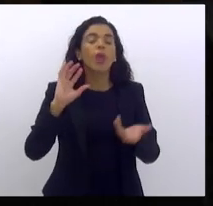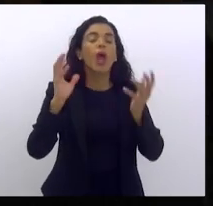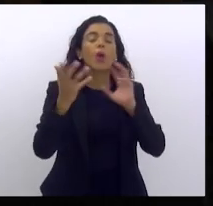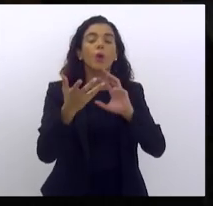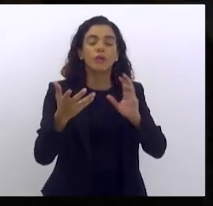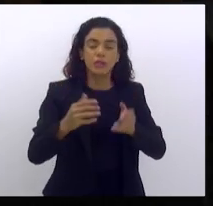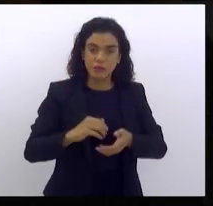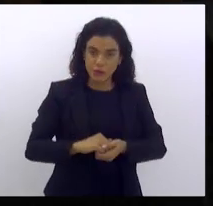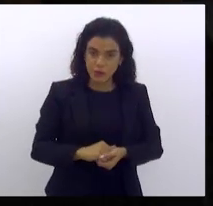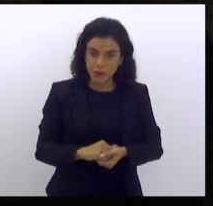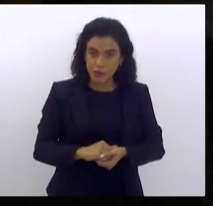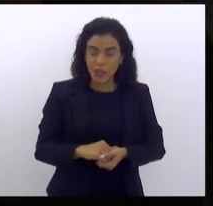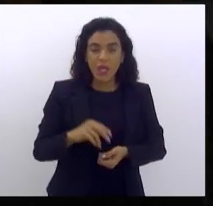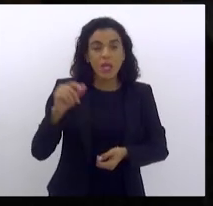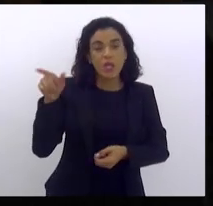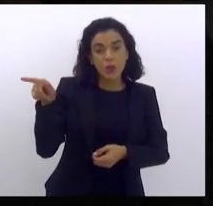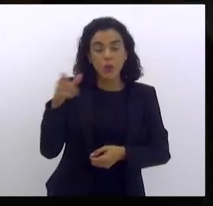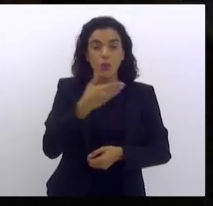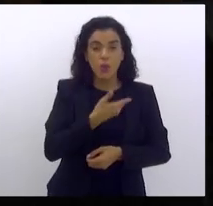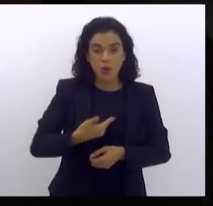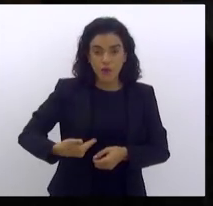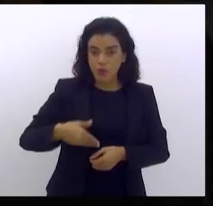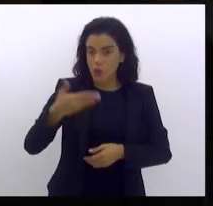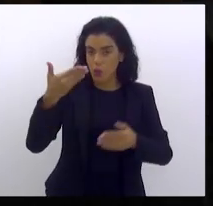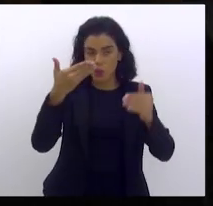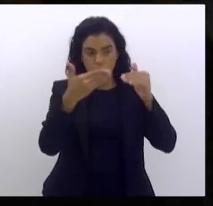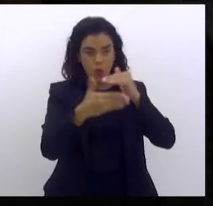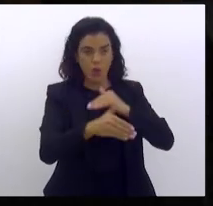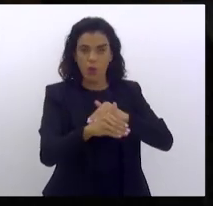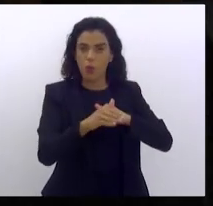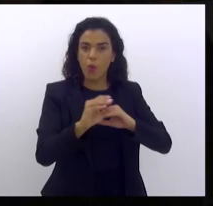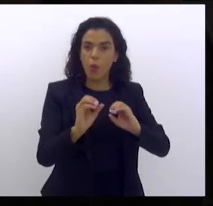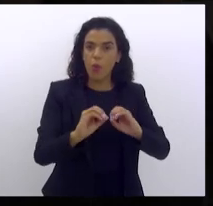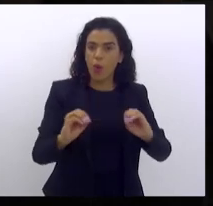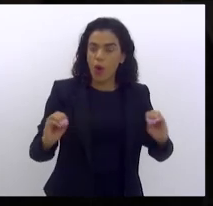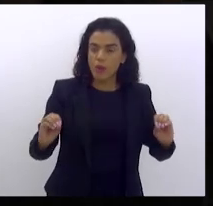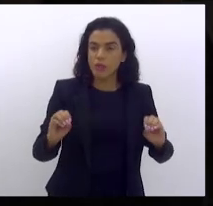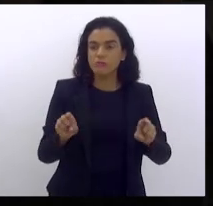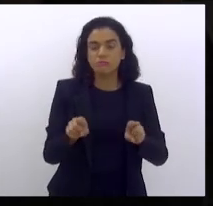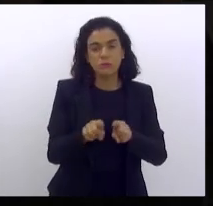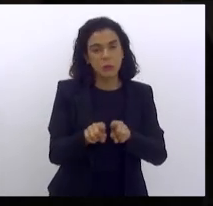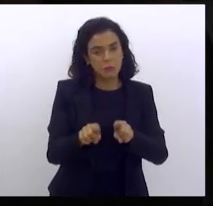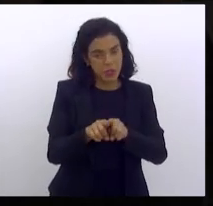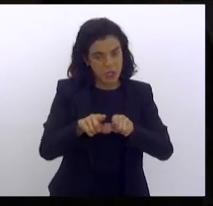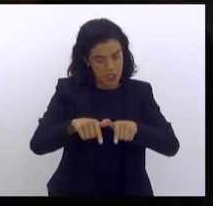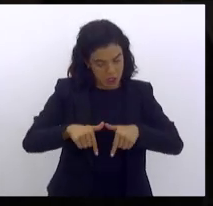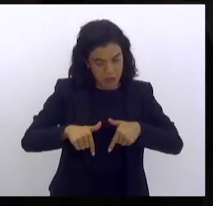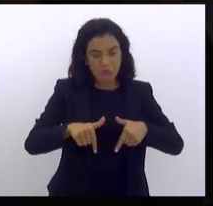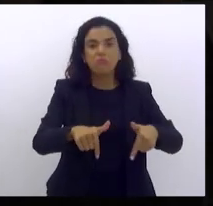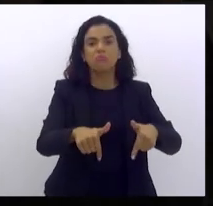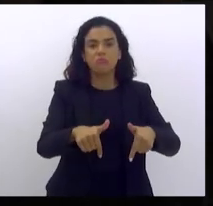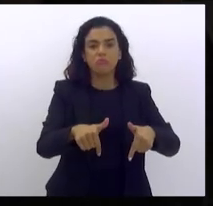ponta. E que ele não concordava com isso e que iria agir,